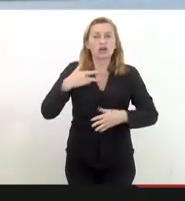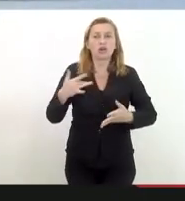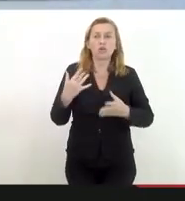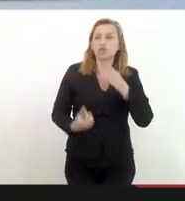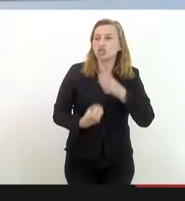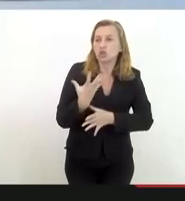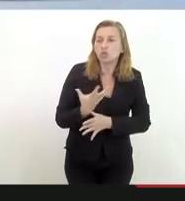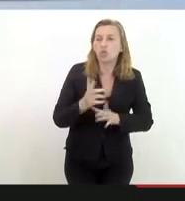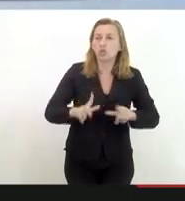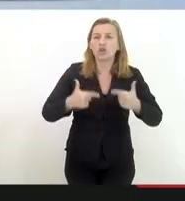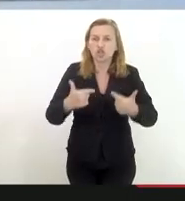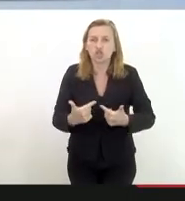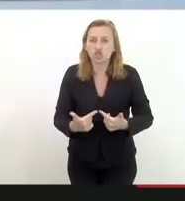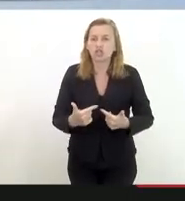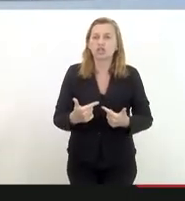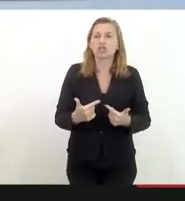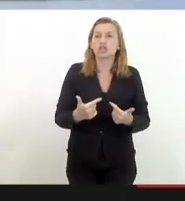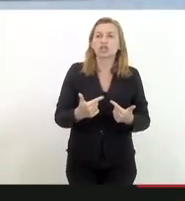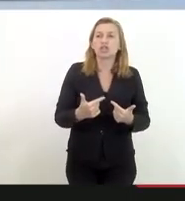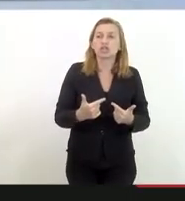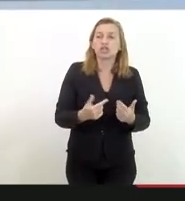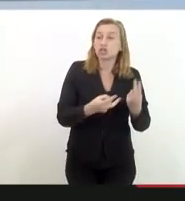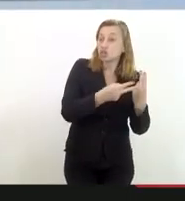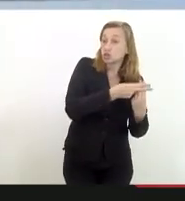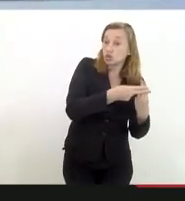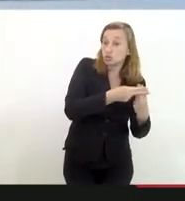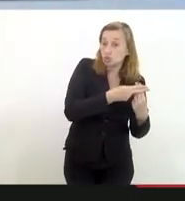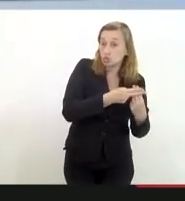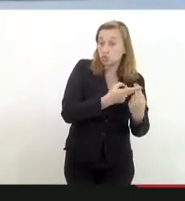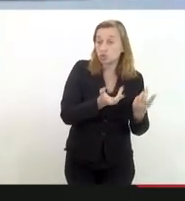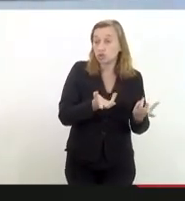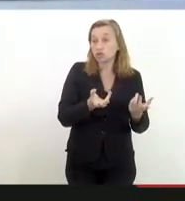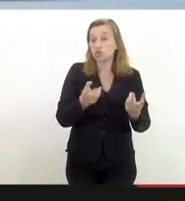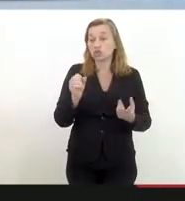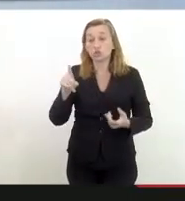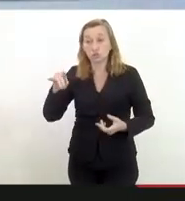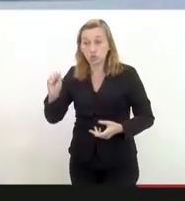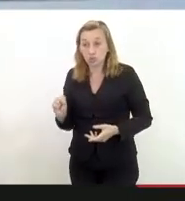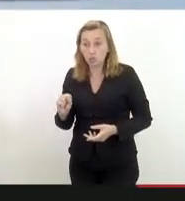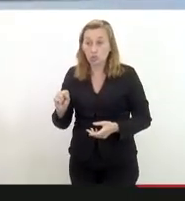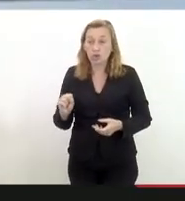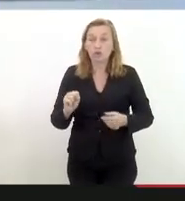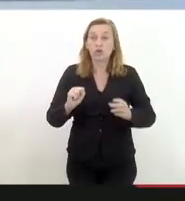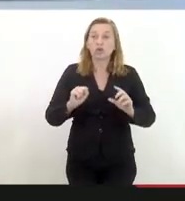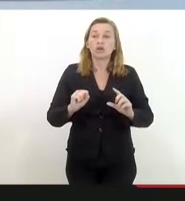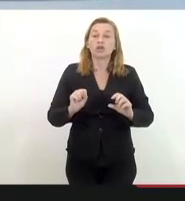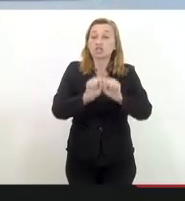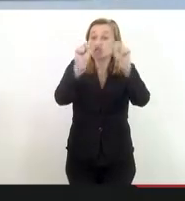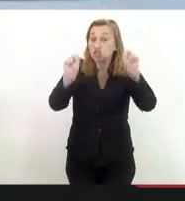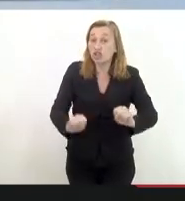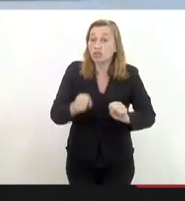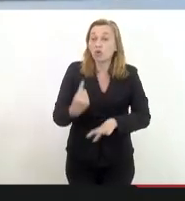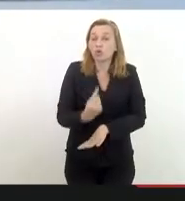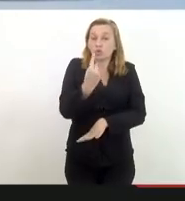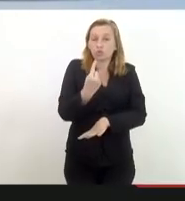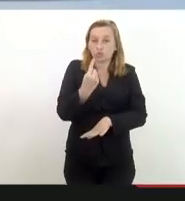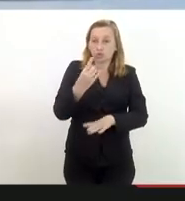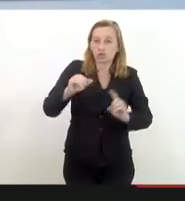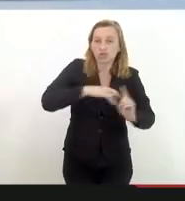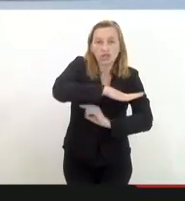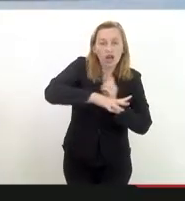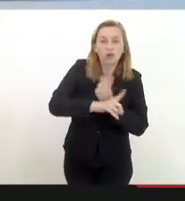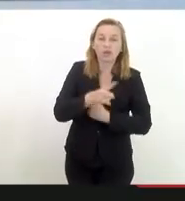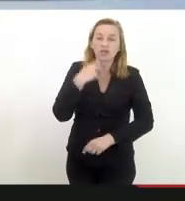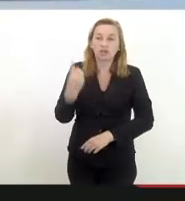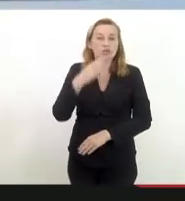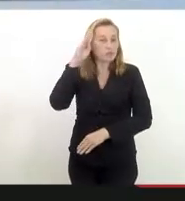instrução operacional entre SUS e SUAS, que é o Sistema Único de Assistência Social, que para nós é fundamental